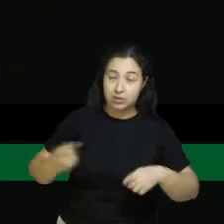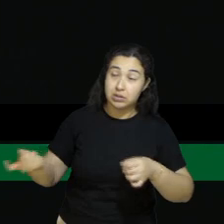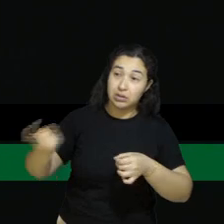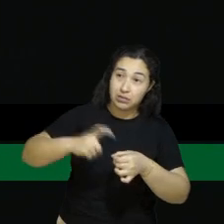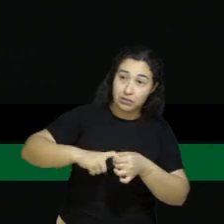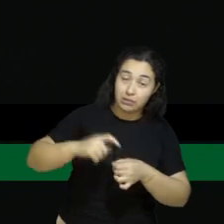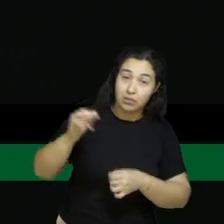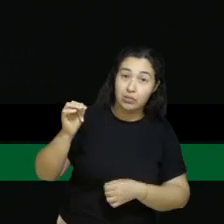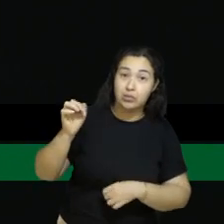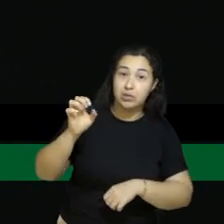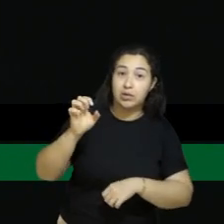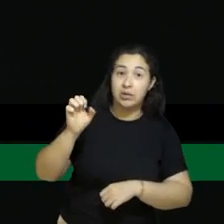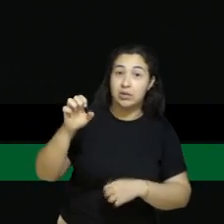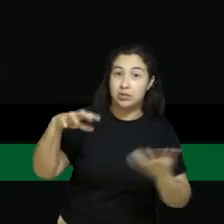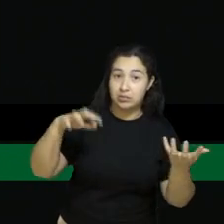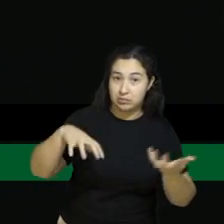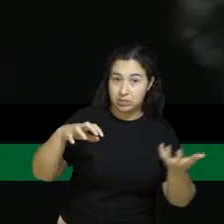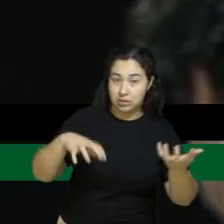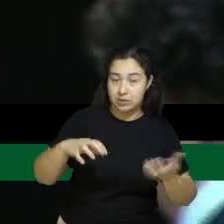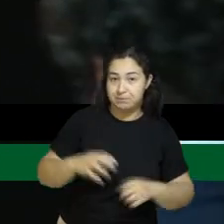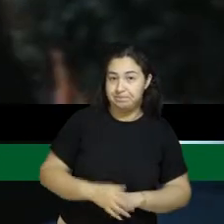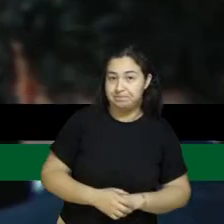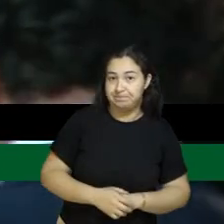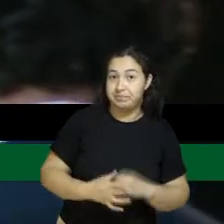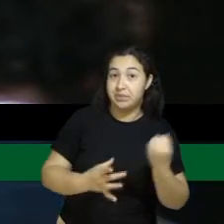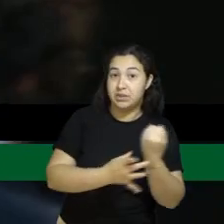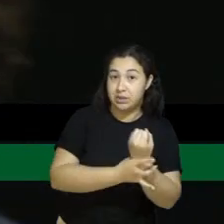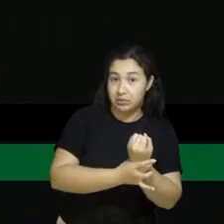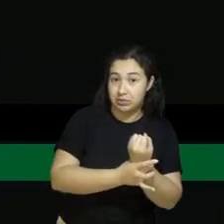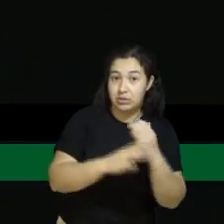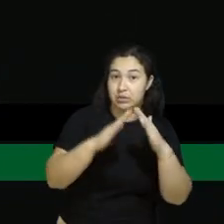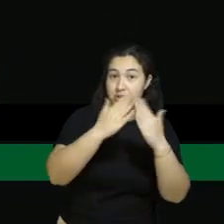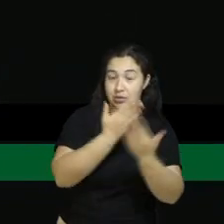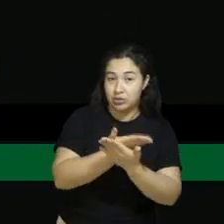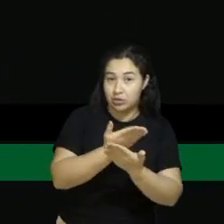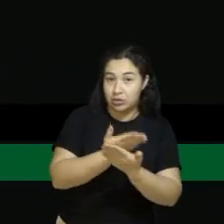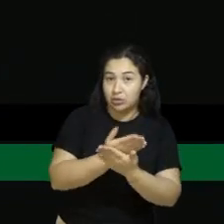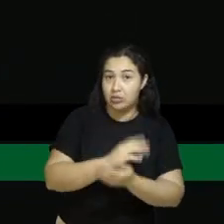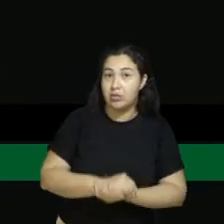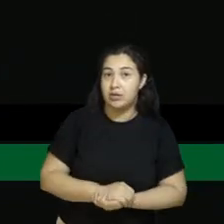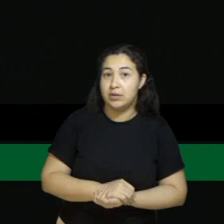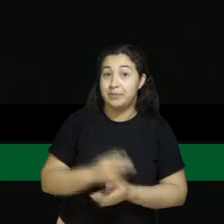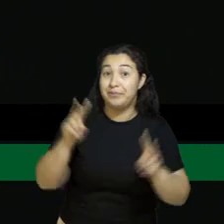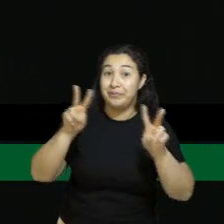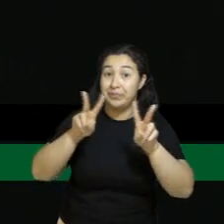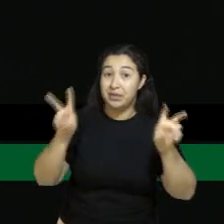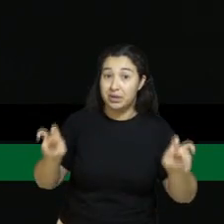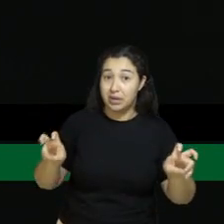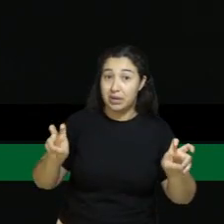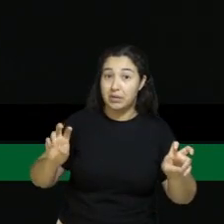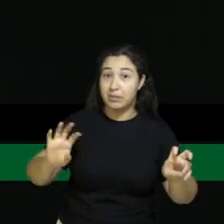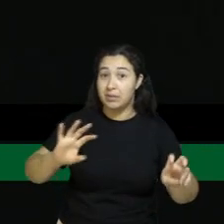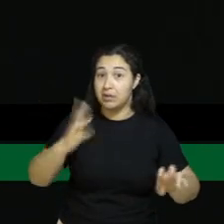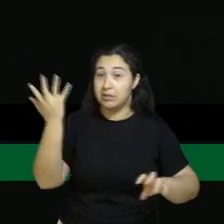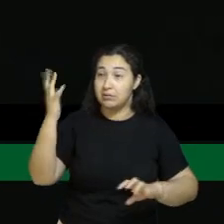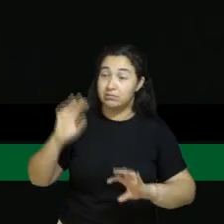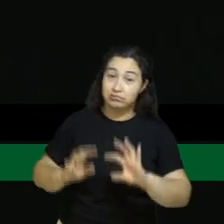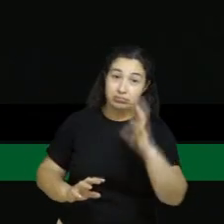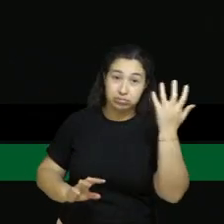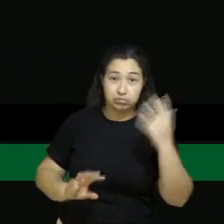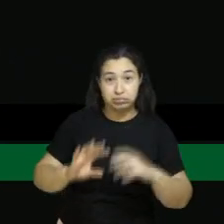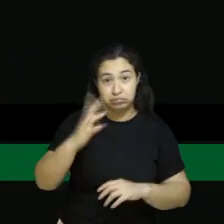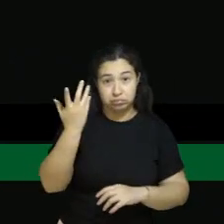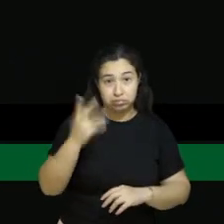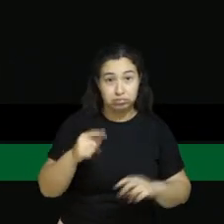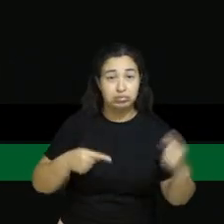a segurança das escolas, os efeitos climáticos, temas que agora passam a ser compartilhados em discussões